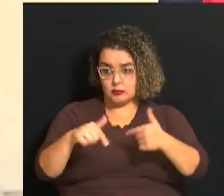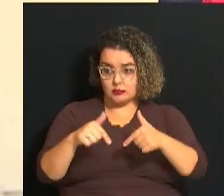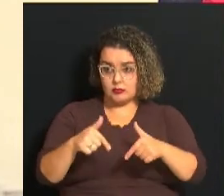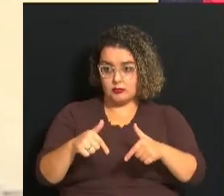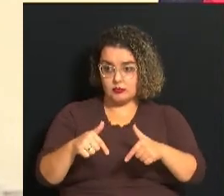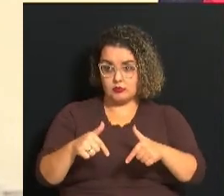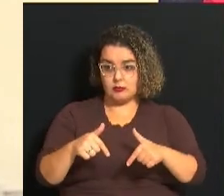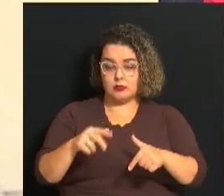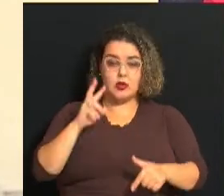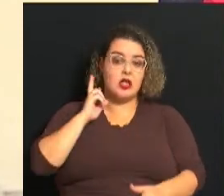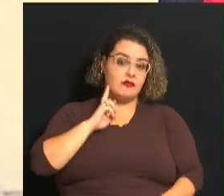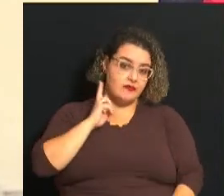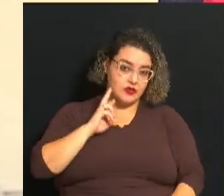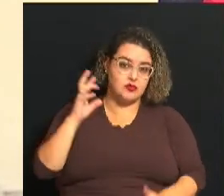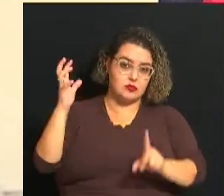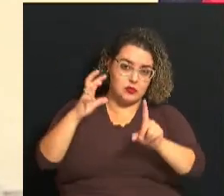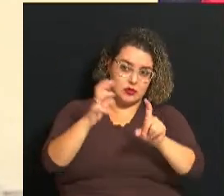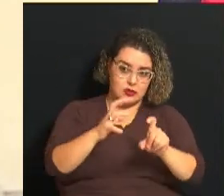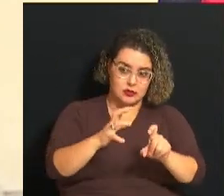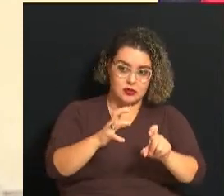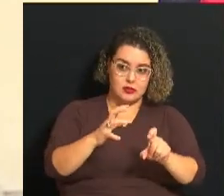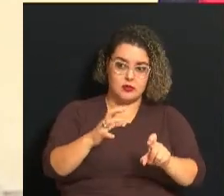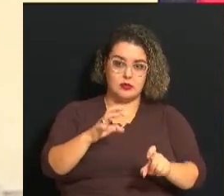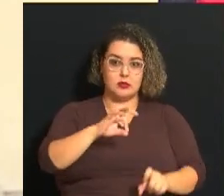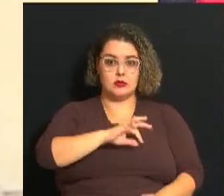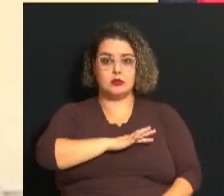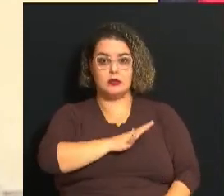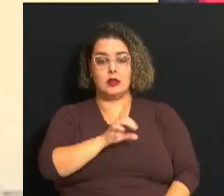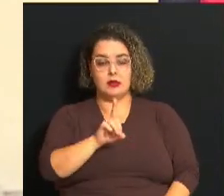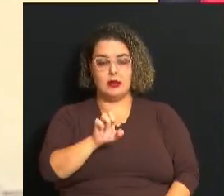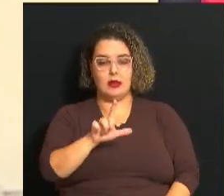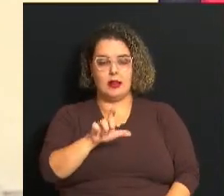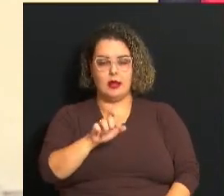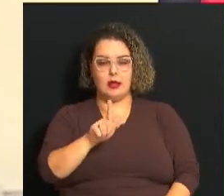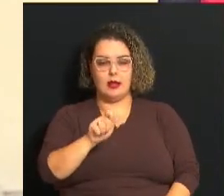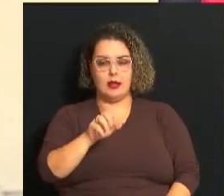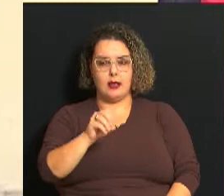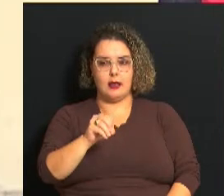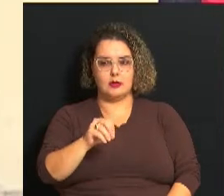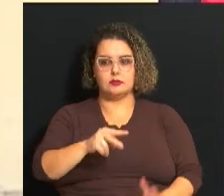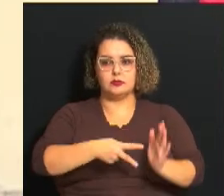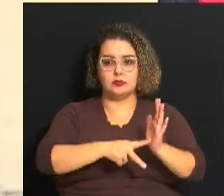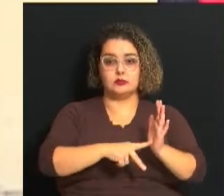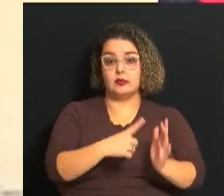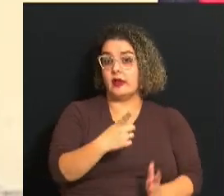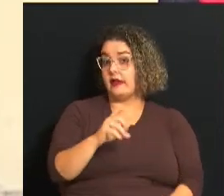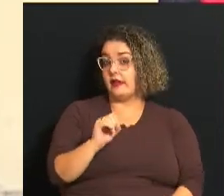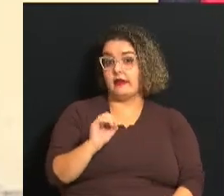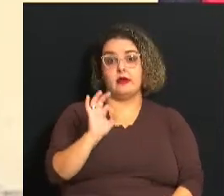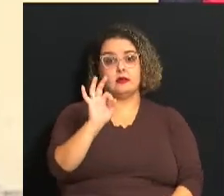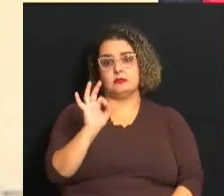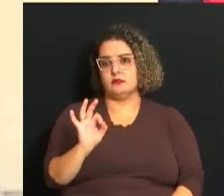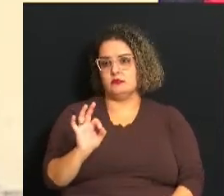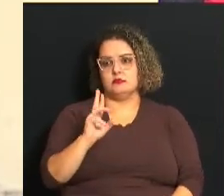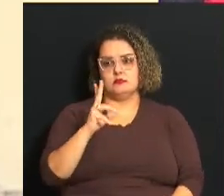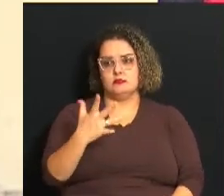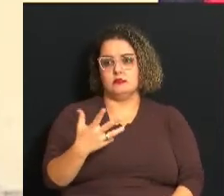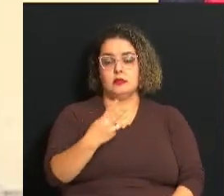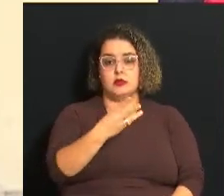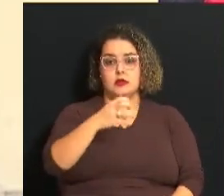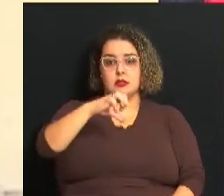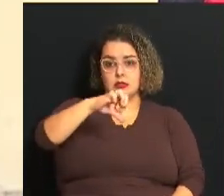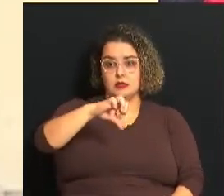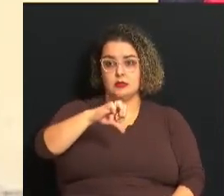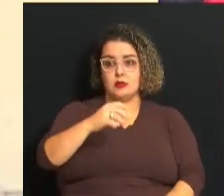vítimas de assédio procurar o Delegados sindicais e ouvir 10 por cento de solução dos casos 39 por cento